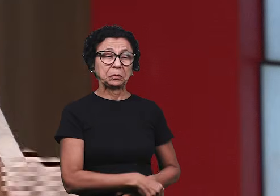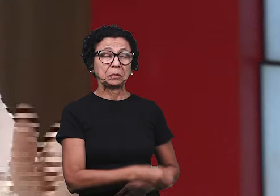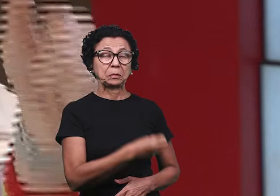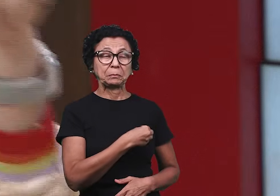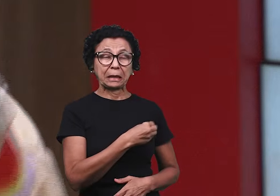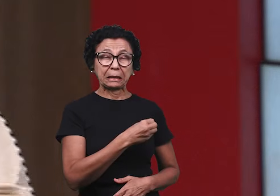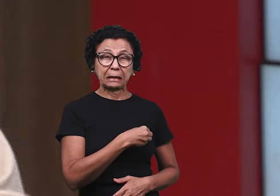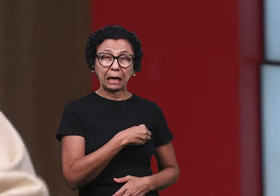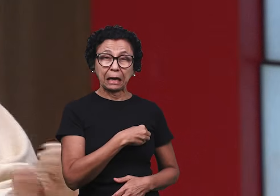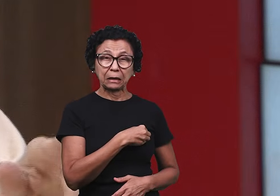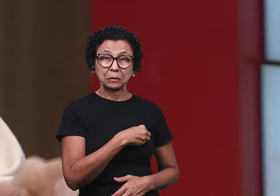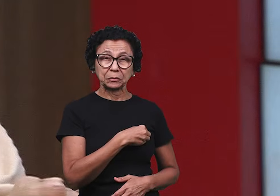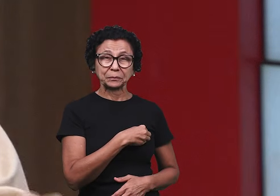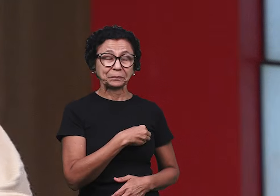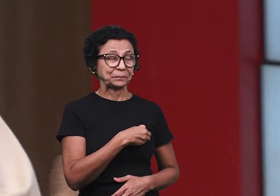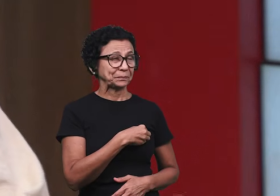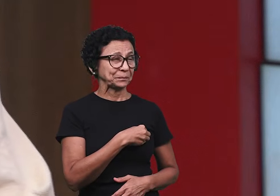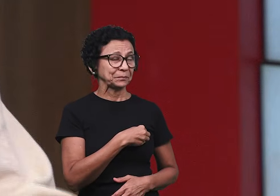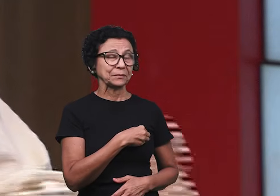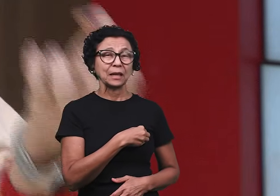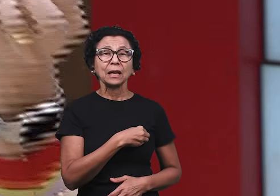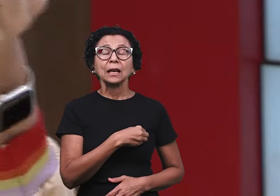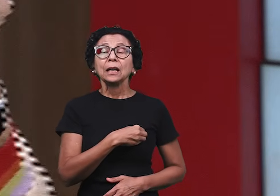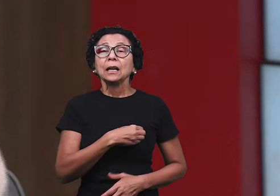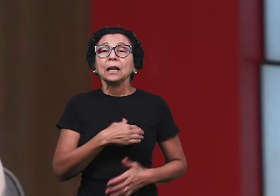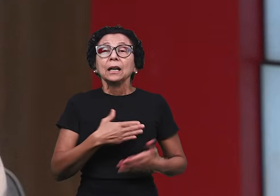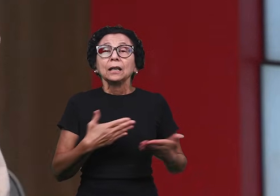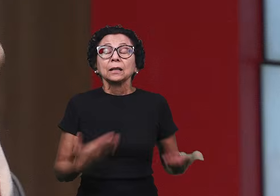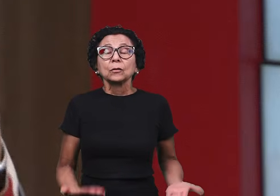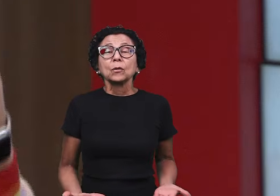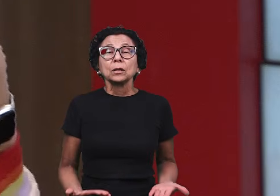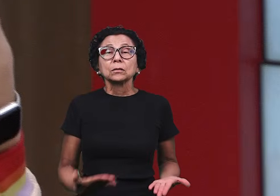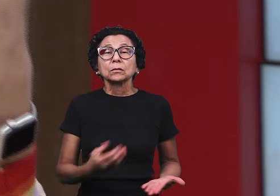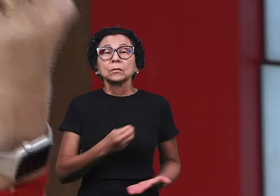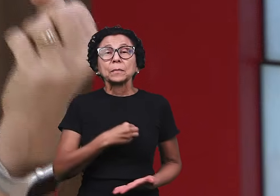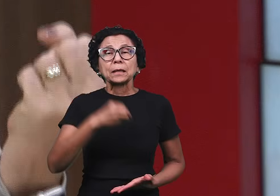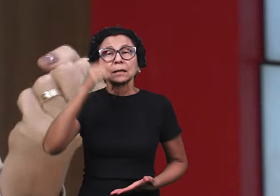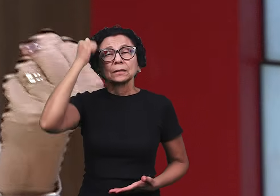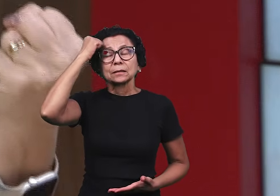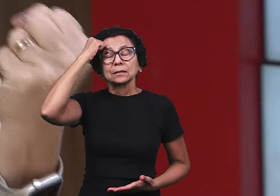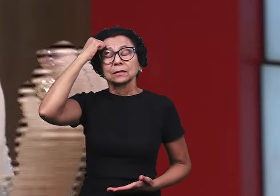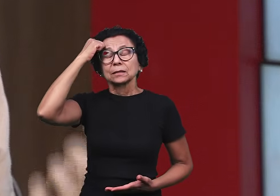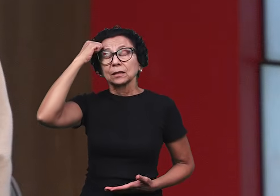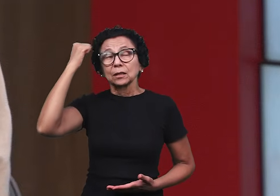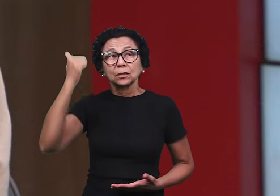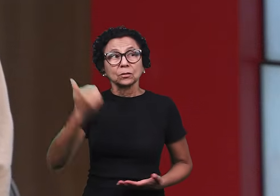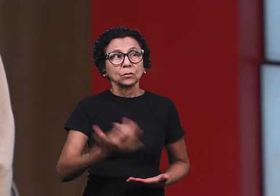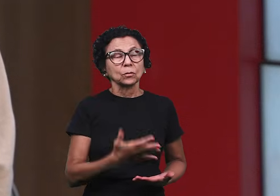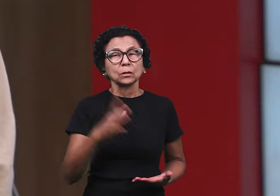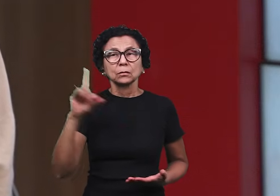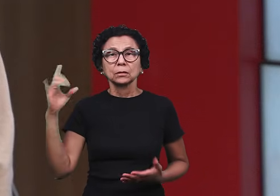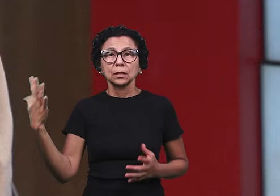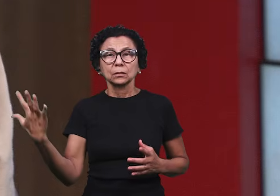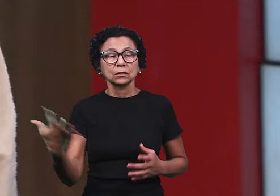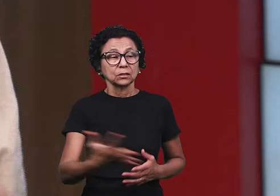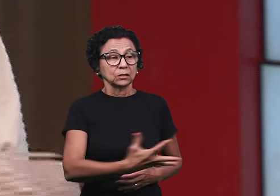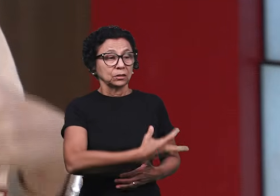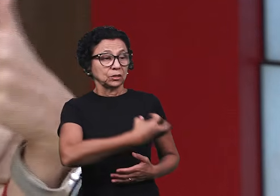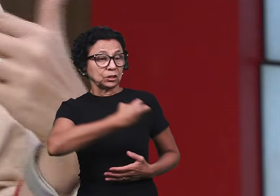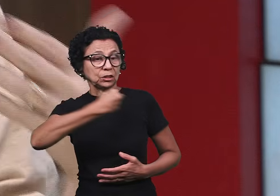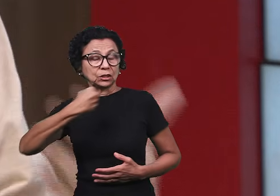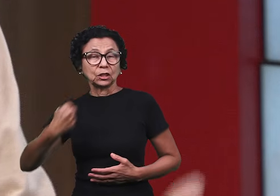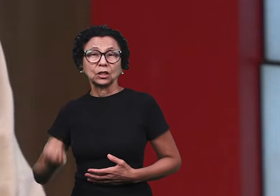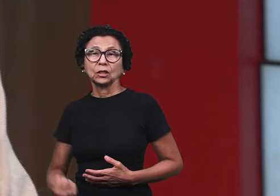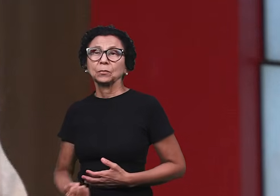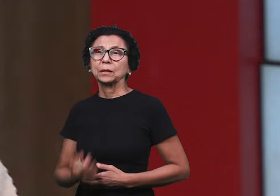dizer assim, chegou lá no fundo do poço, quando Deus resgata, é uma adoração, é uma gratidão tão grande a Deus, né? Quer estar